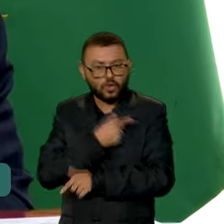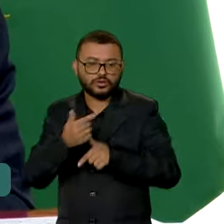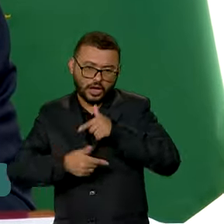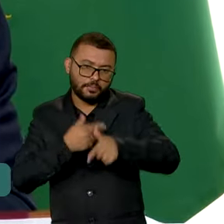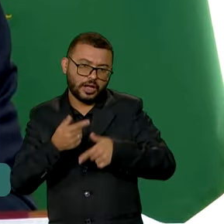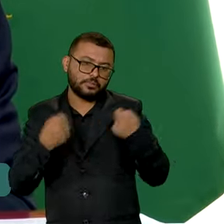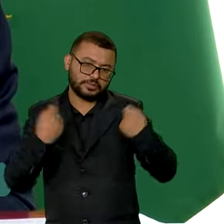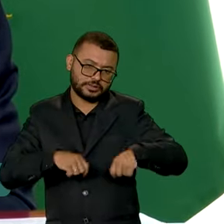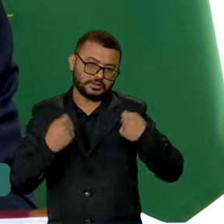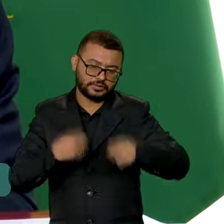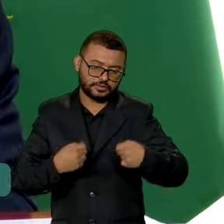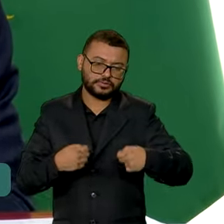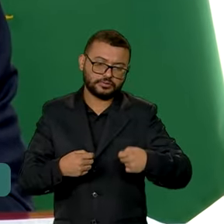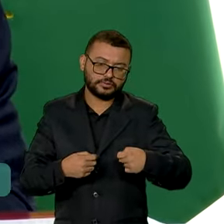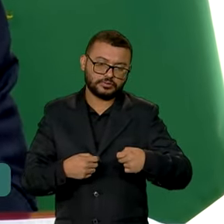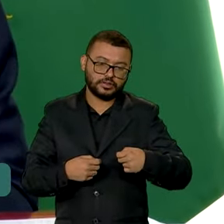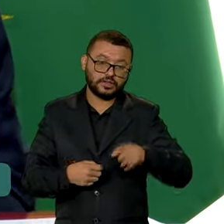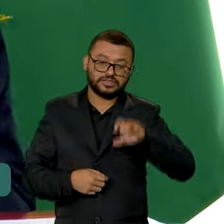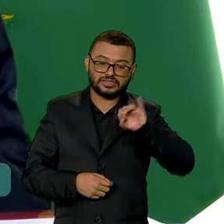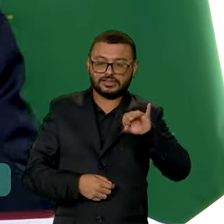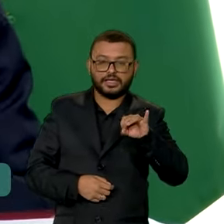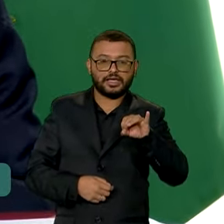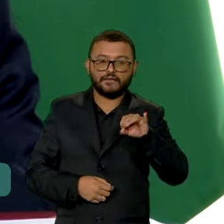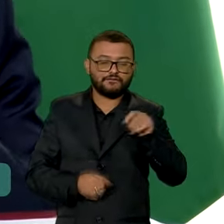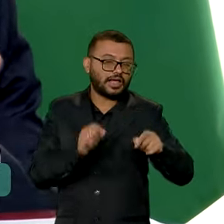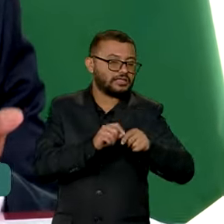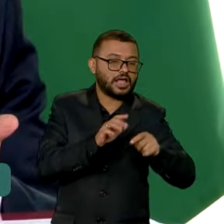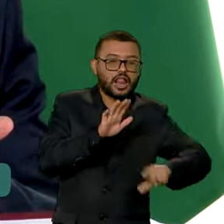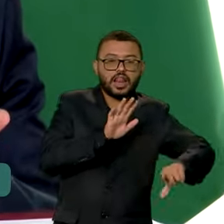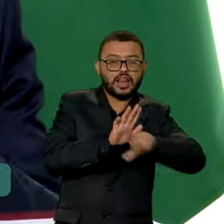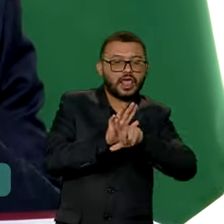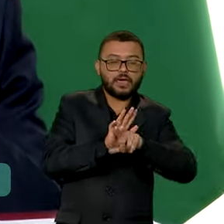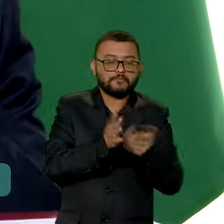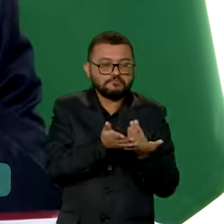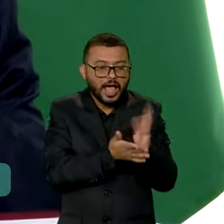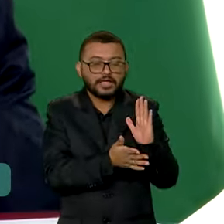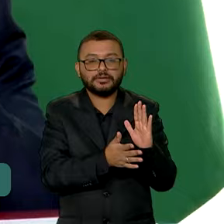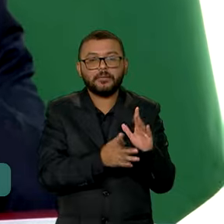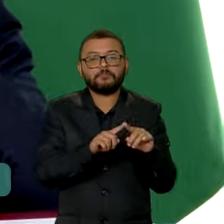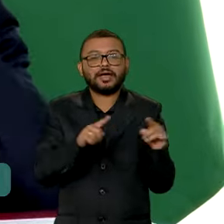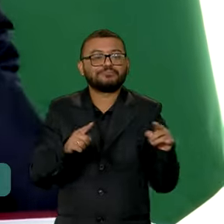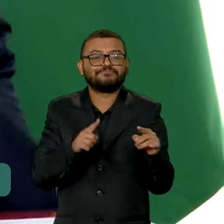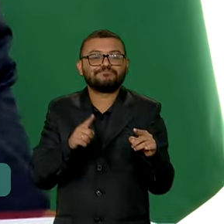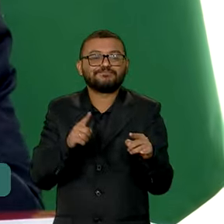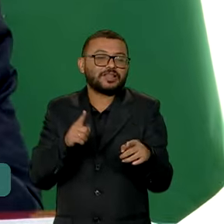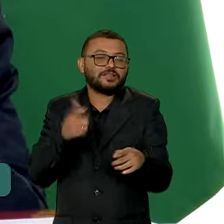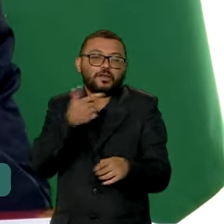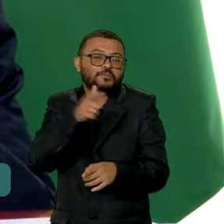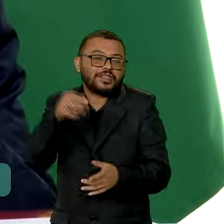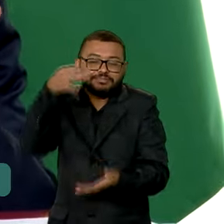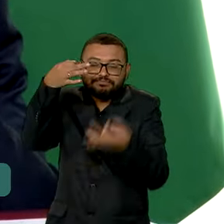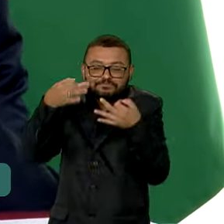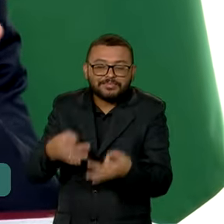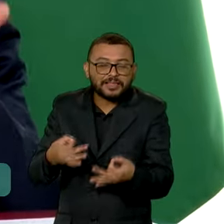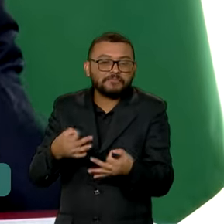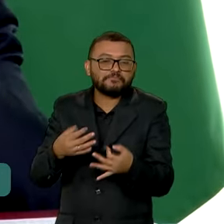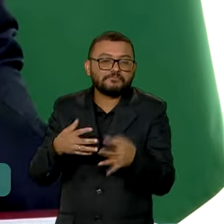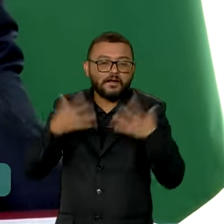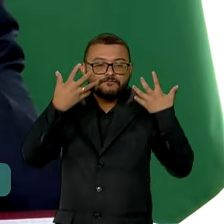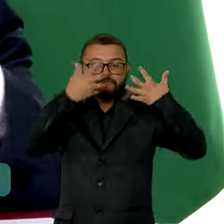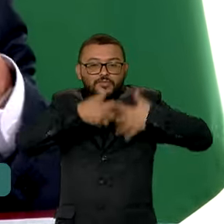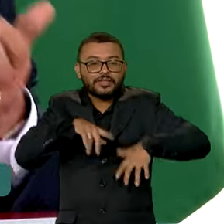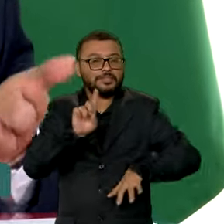fazendo. Né? Porque, senão, a gente aprova a lei corre o risco de não funcionar, porque não tem